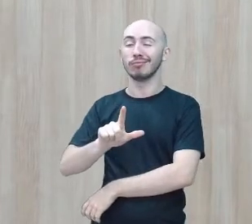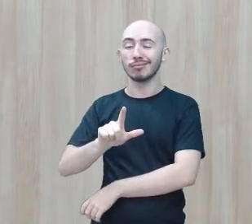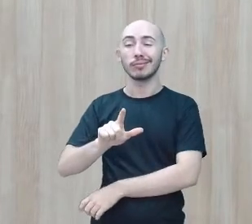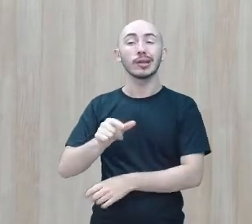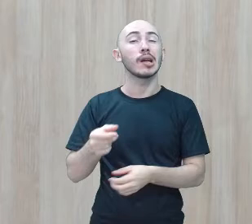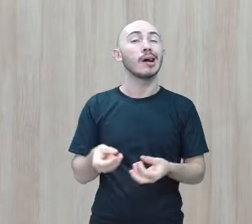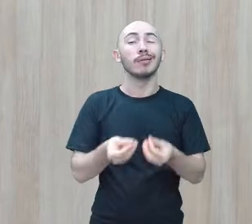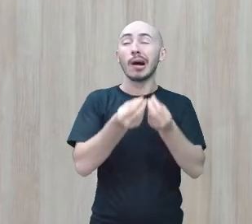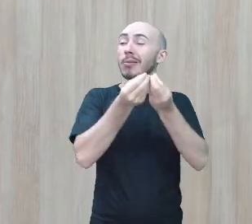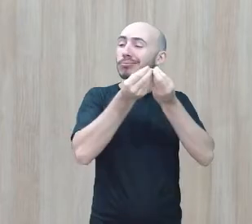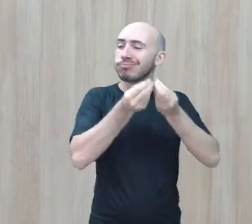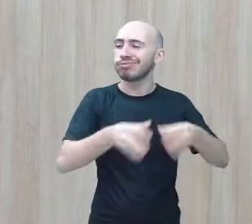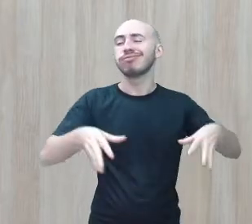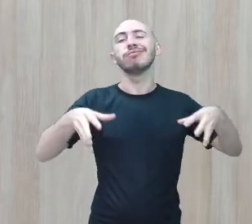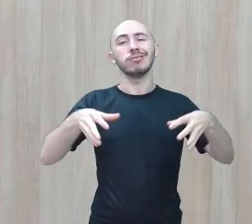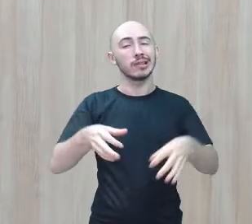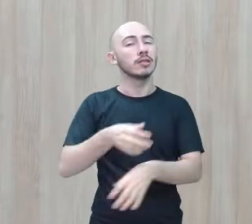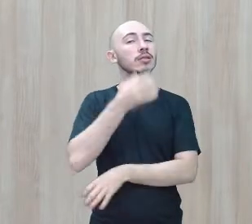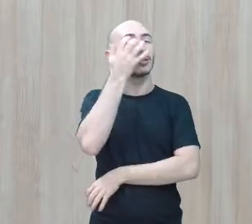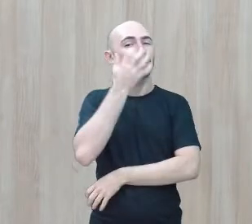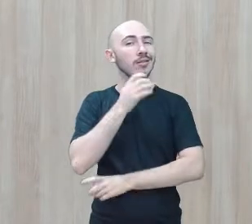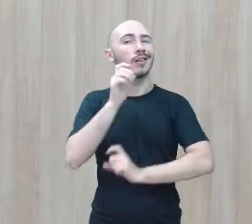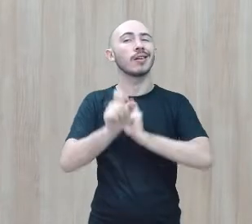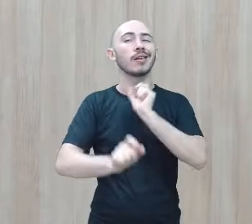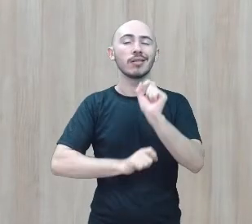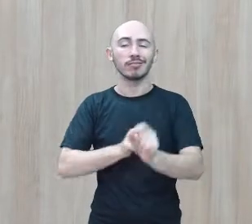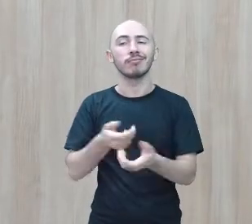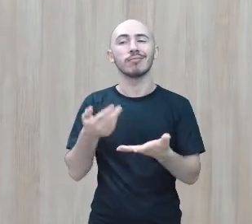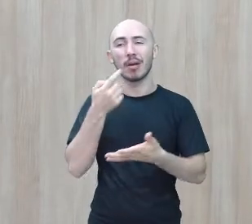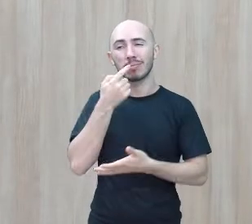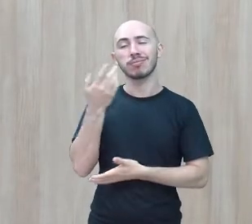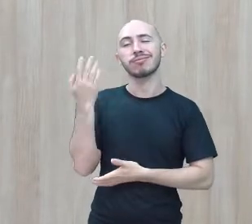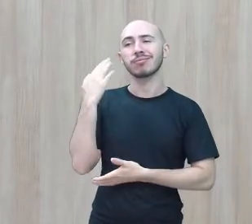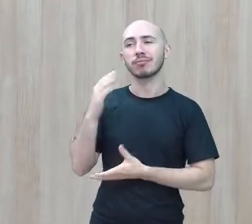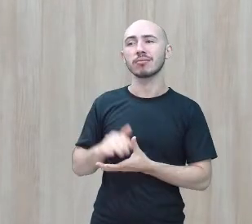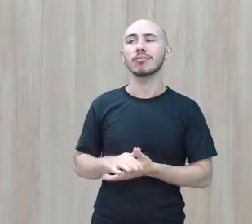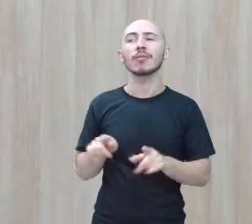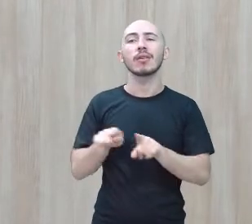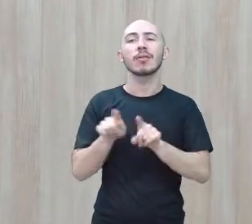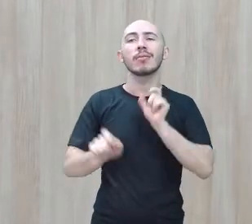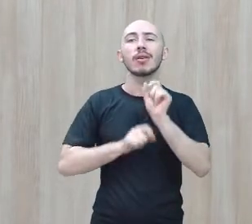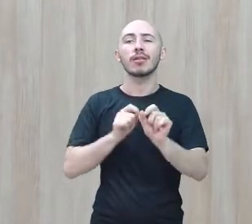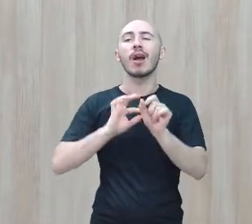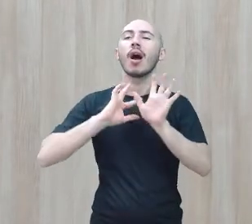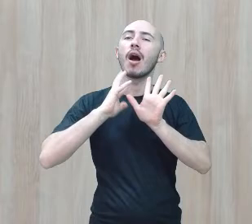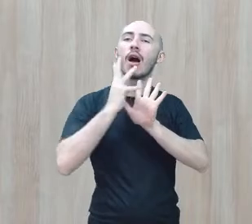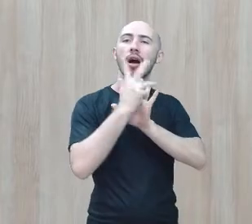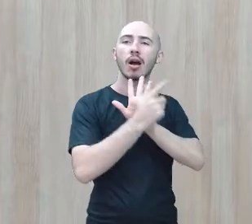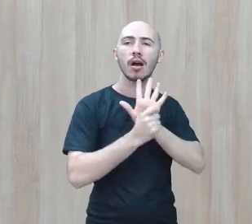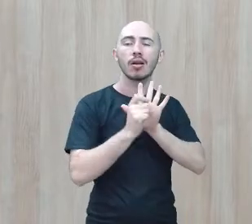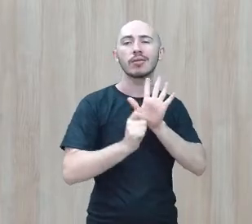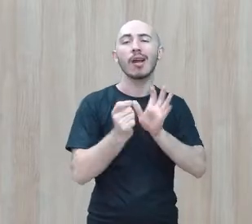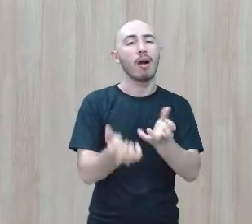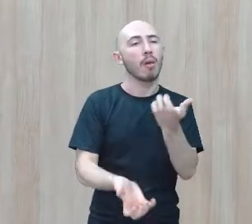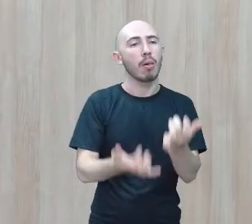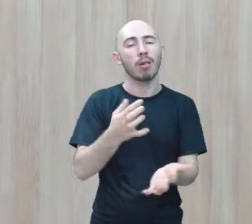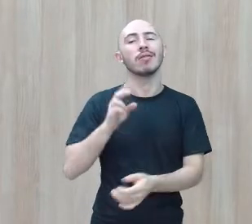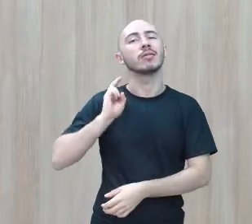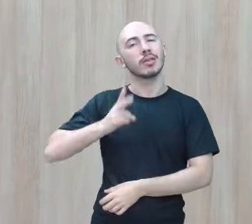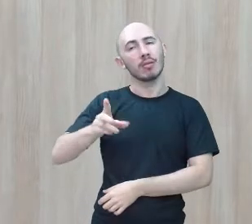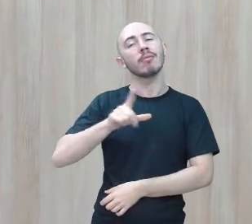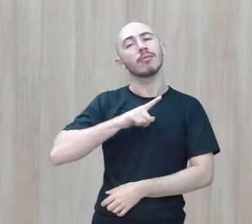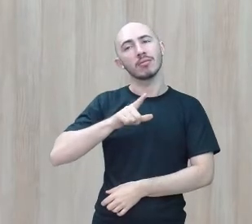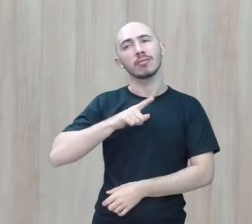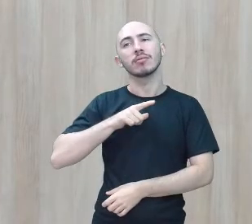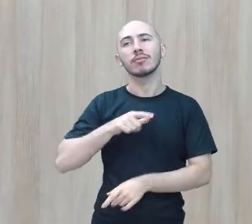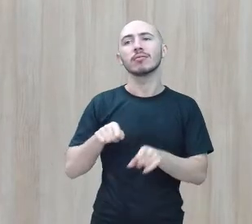para esse ecossistema irreparável. A questão da floresta amazônica, que sempre apresenta focos de queimada, como